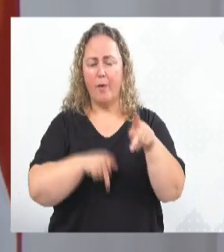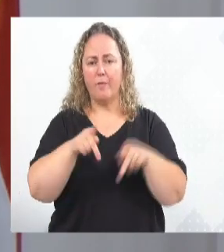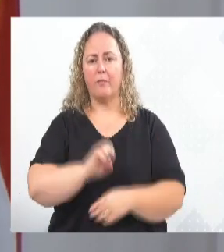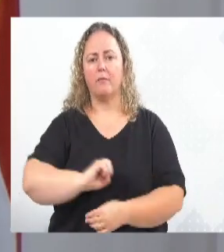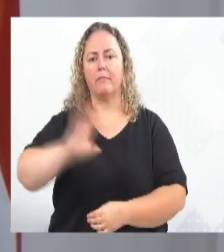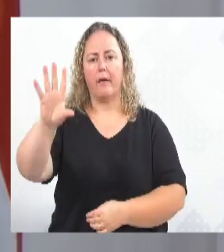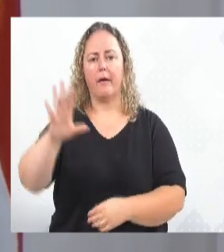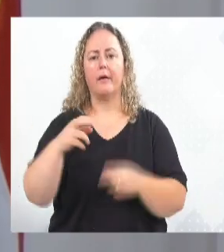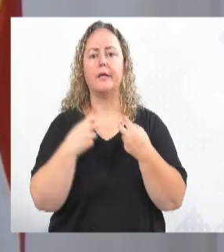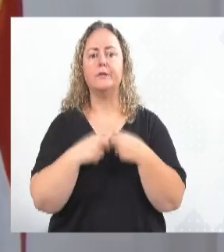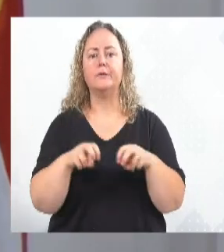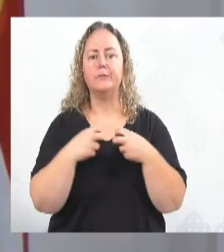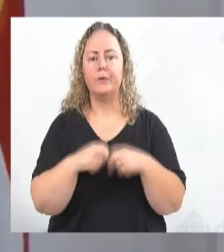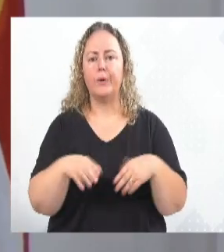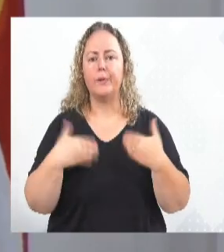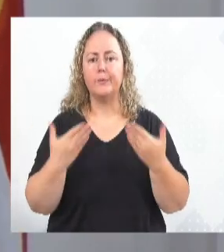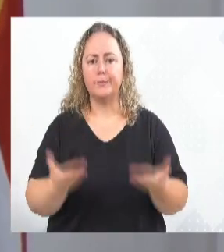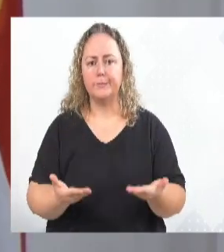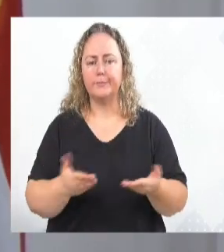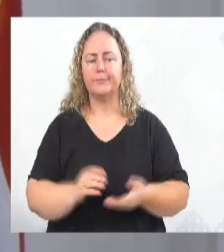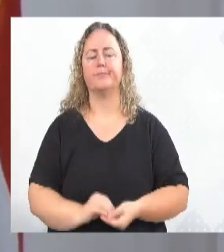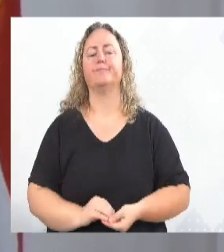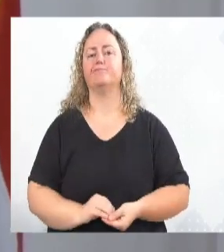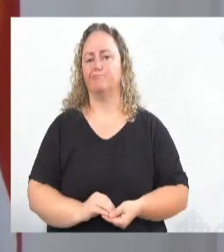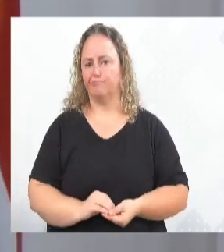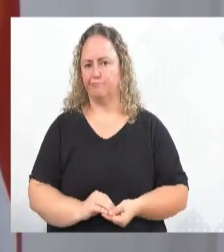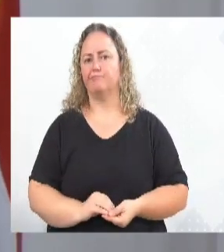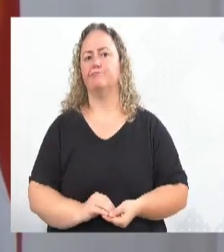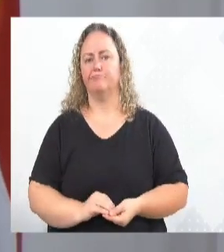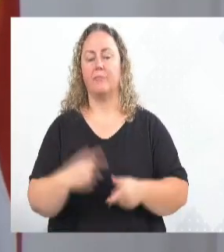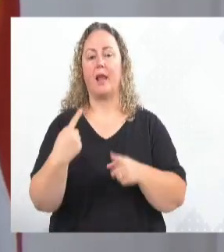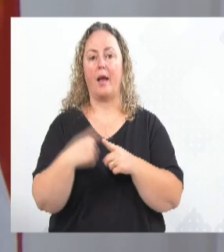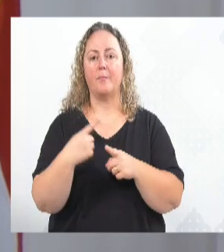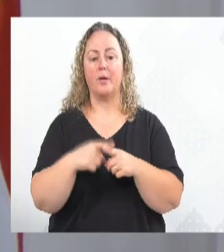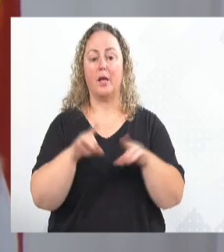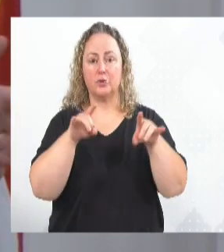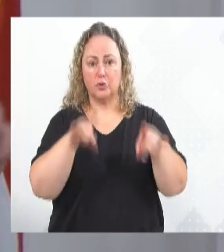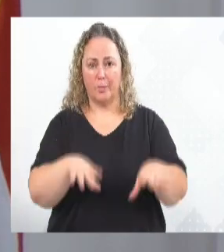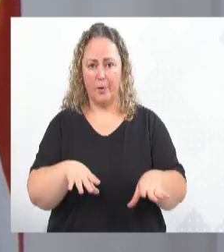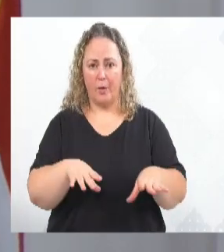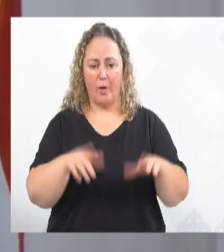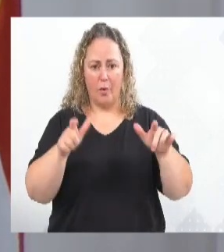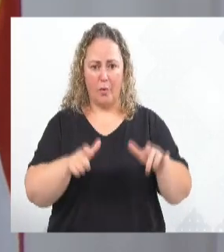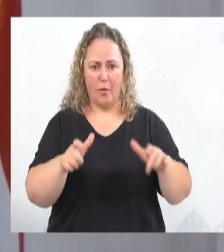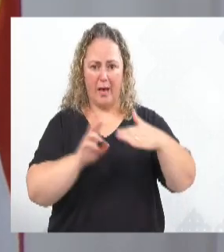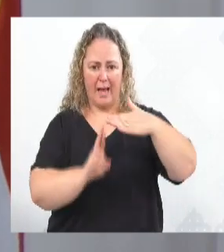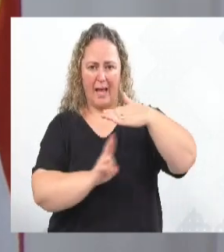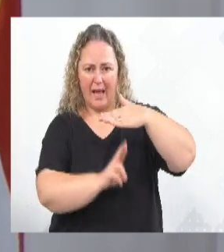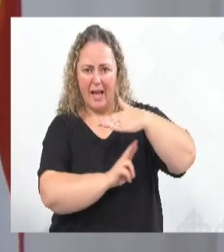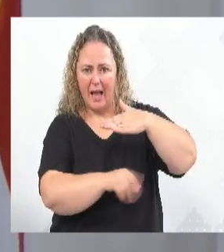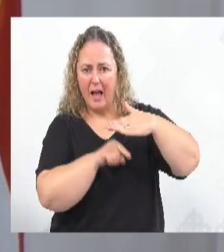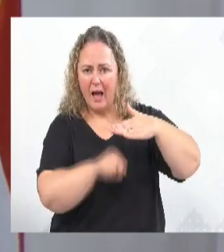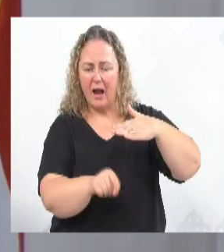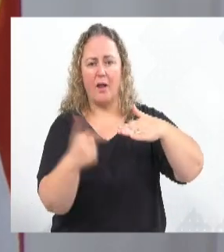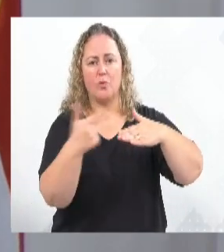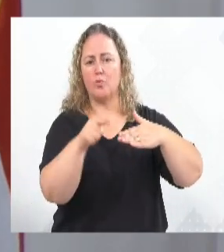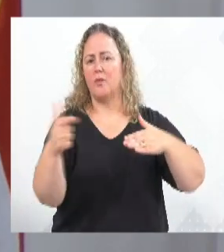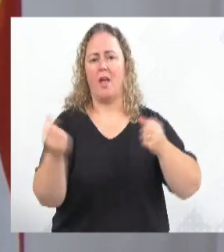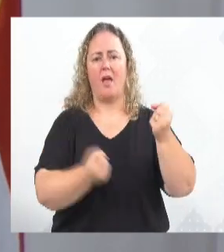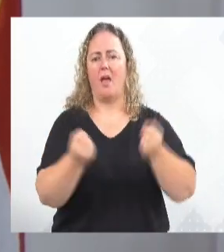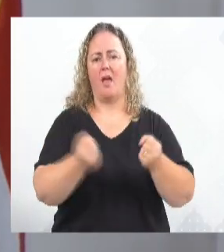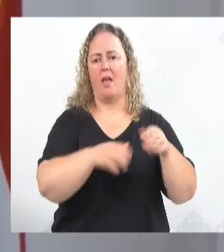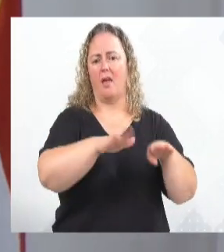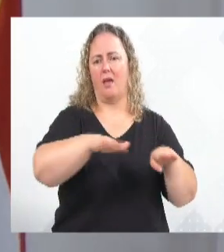ou então deixar o seu carro muito longe, porque até mesmo ali, no pouco que sobra de espaço da rodoviária, é difícil de encontrar uma vaga de estacionamento.